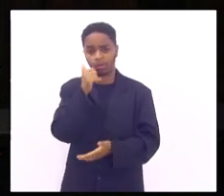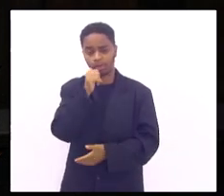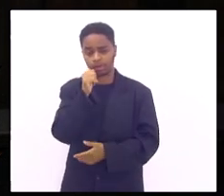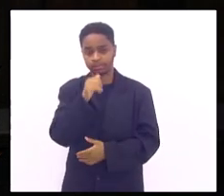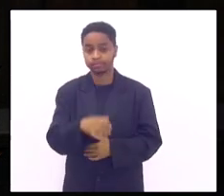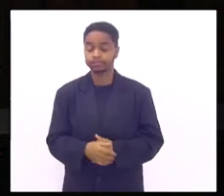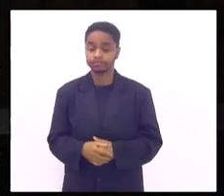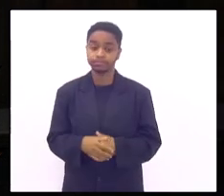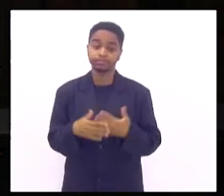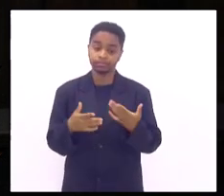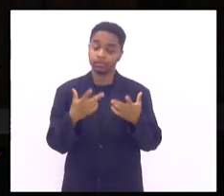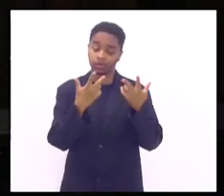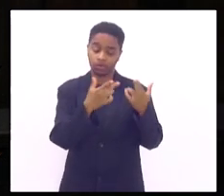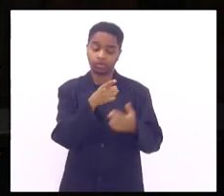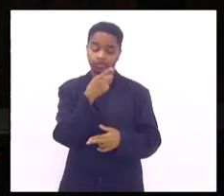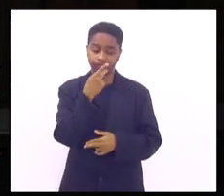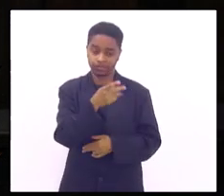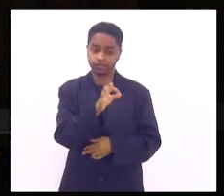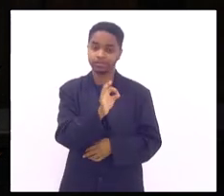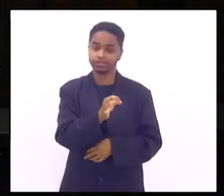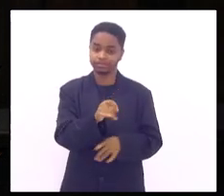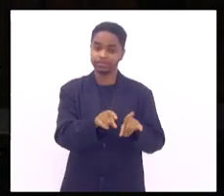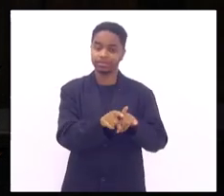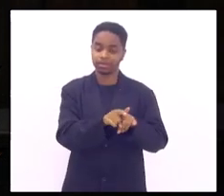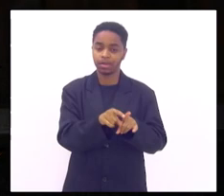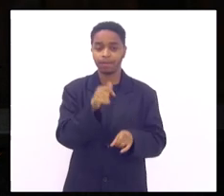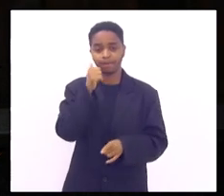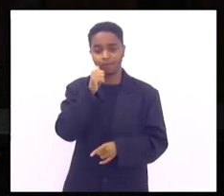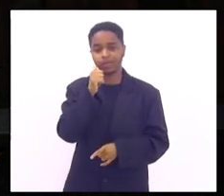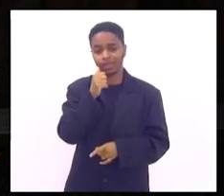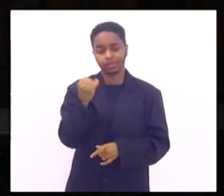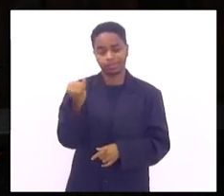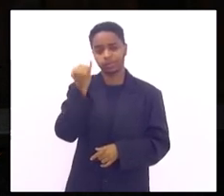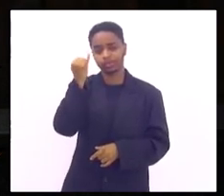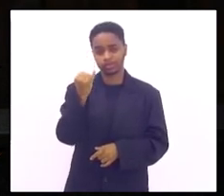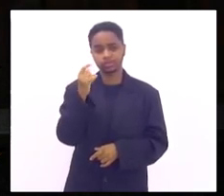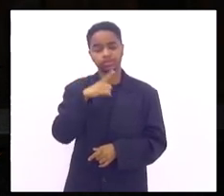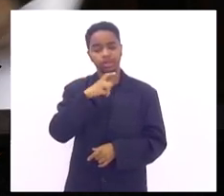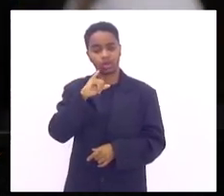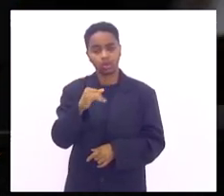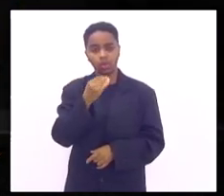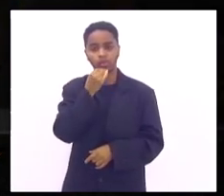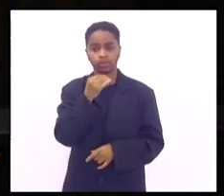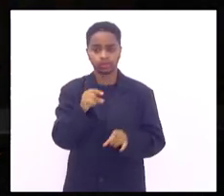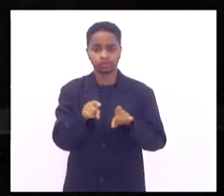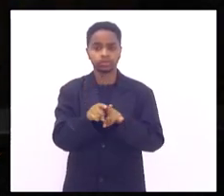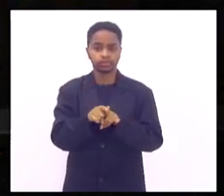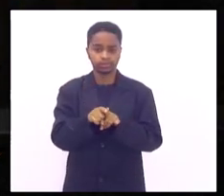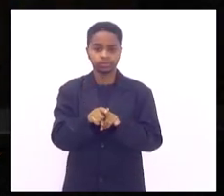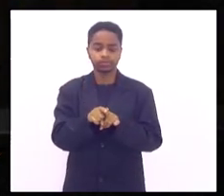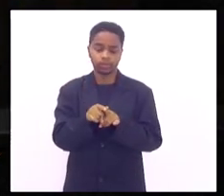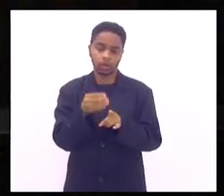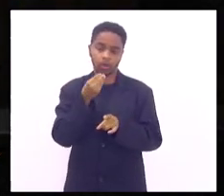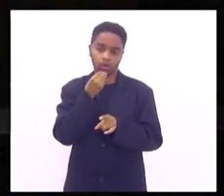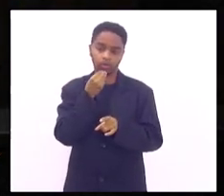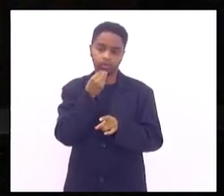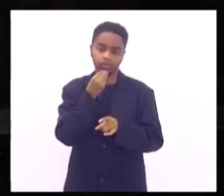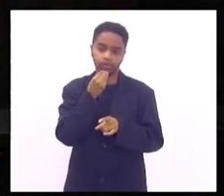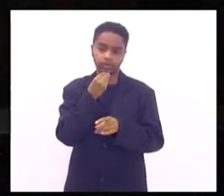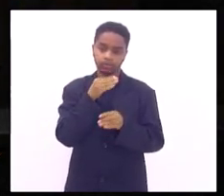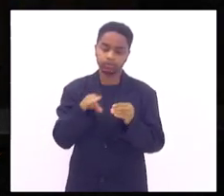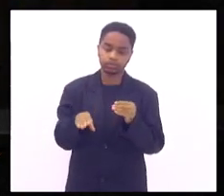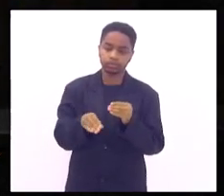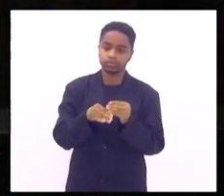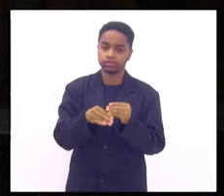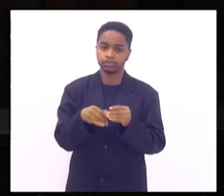o que, como você falou, eu acho que é muito bom, porque as mulheres realmente têm qualidades que complementam, obviamente, o